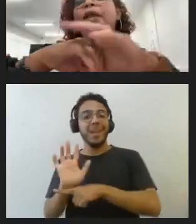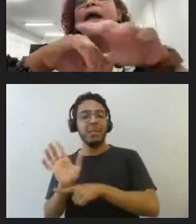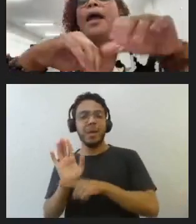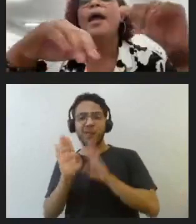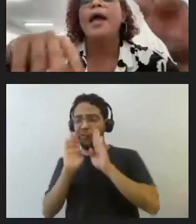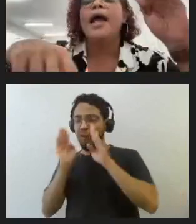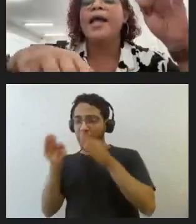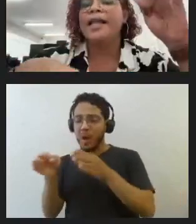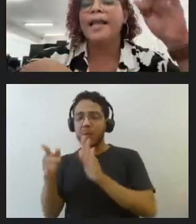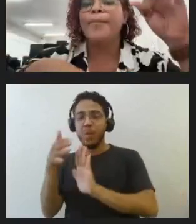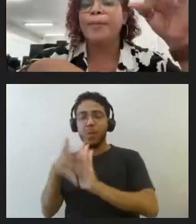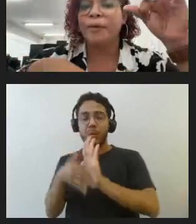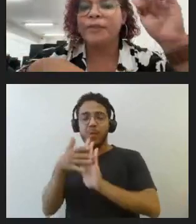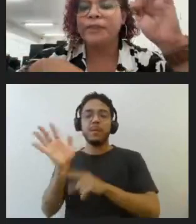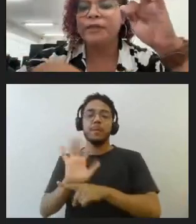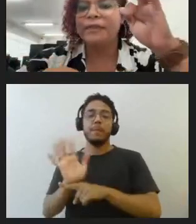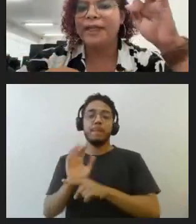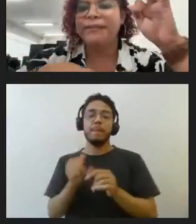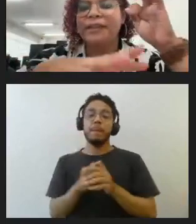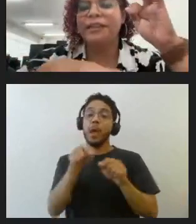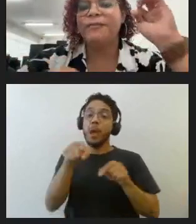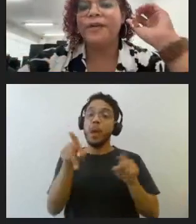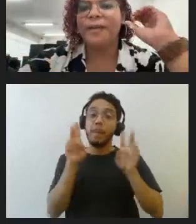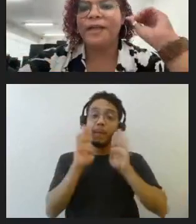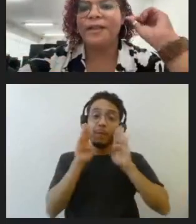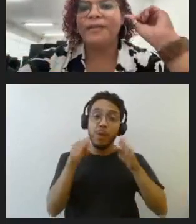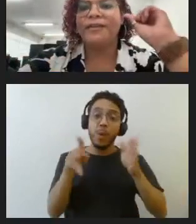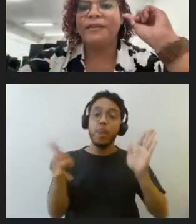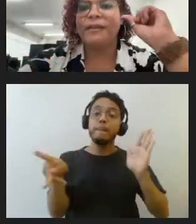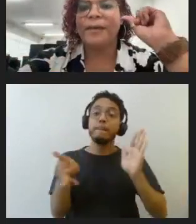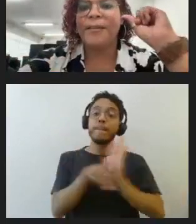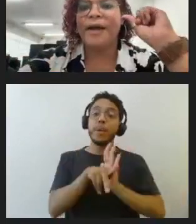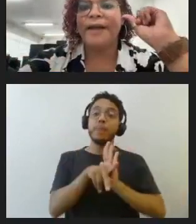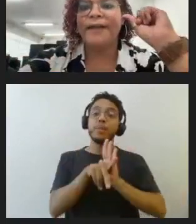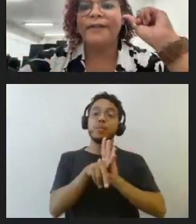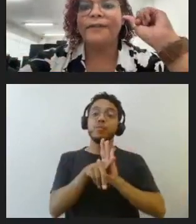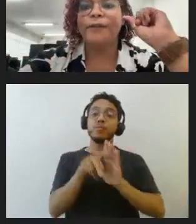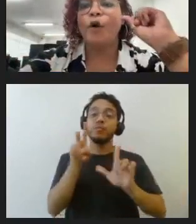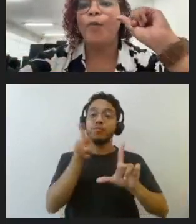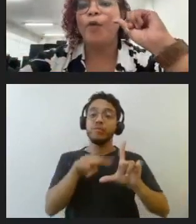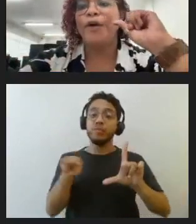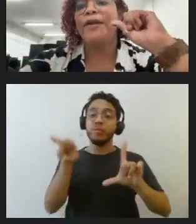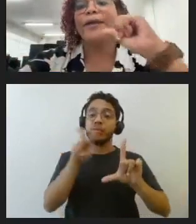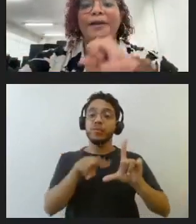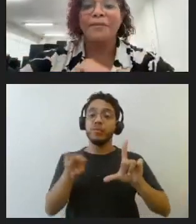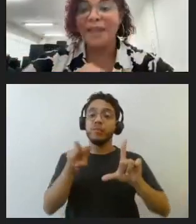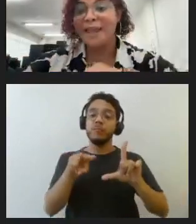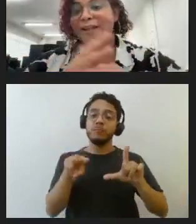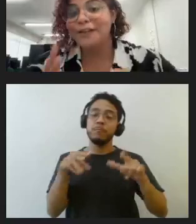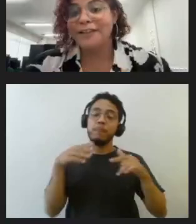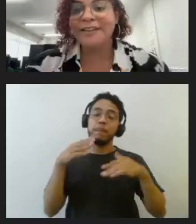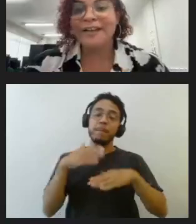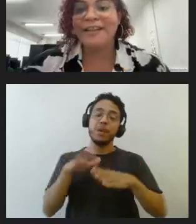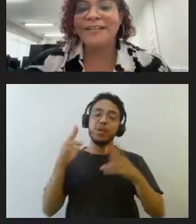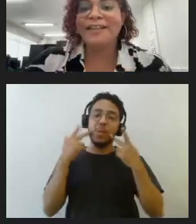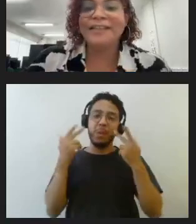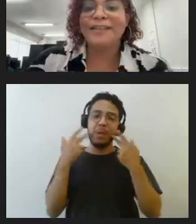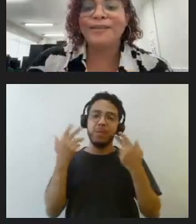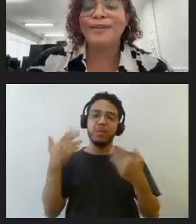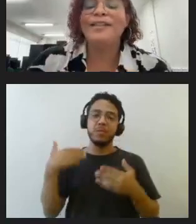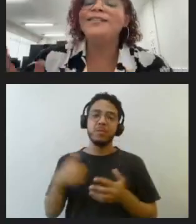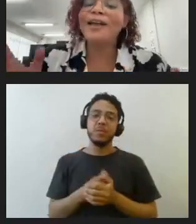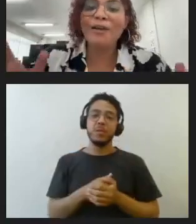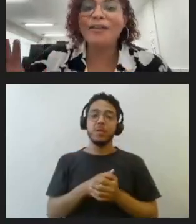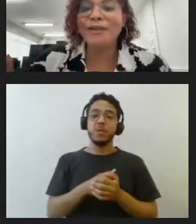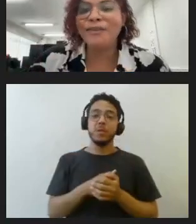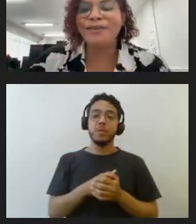cinema. Aqui é para produção televisiva mais comum, corriqueira. E a do lado direito da tela